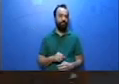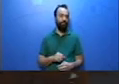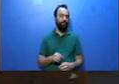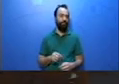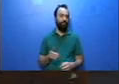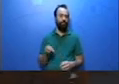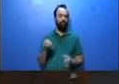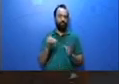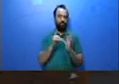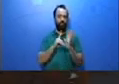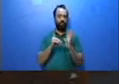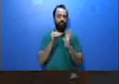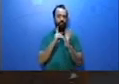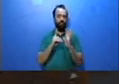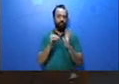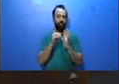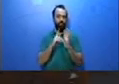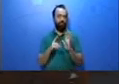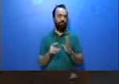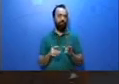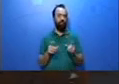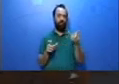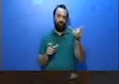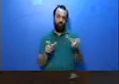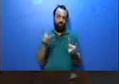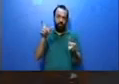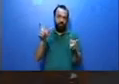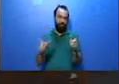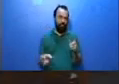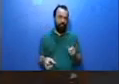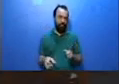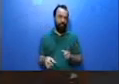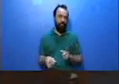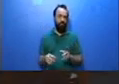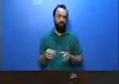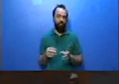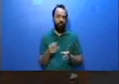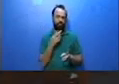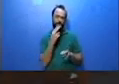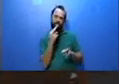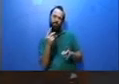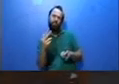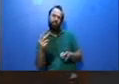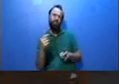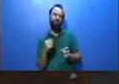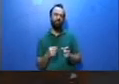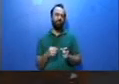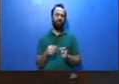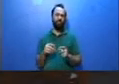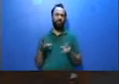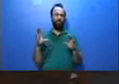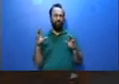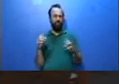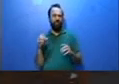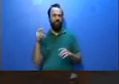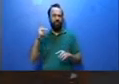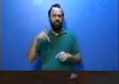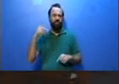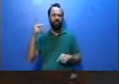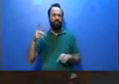os desenhos, os personagens, as cores, a fala da